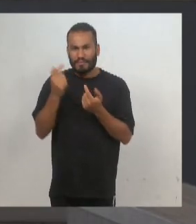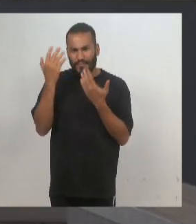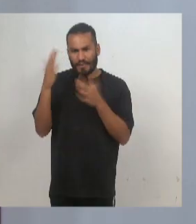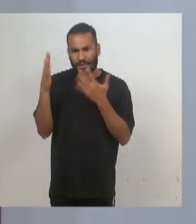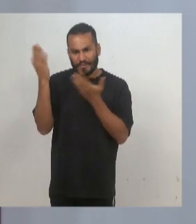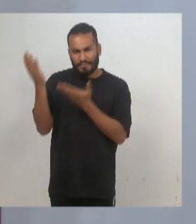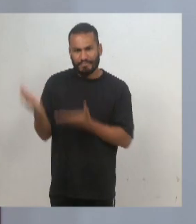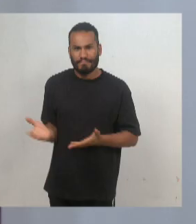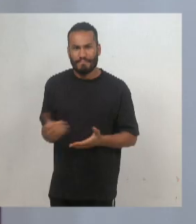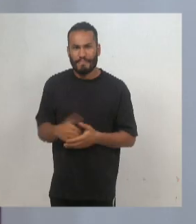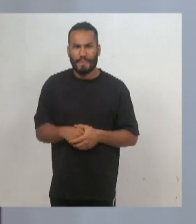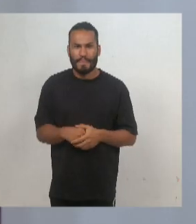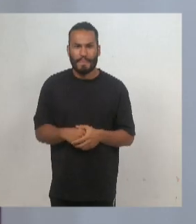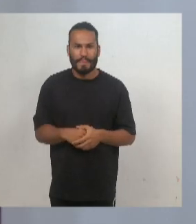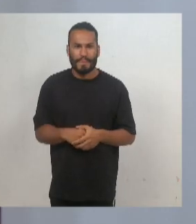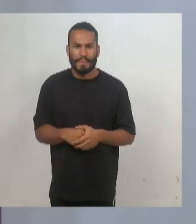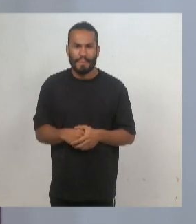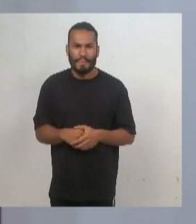Parabéns.